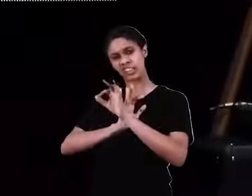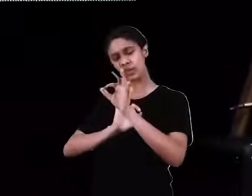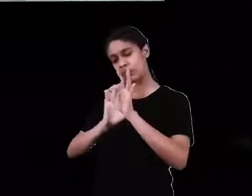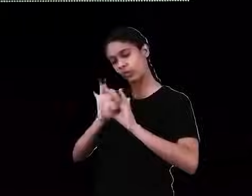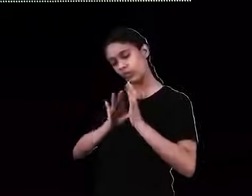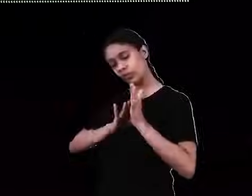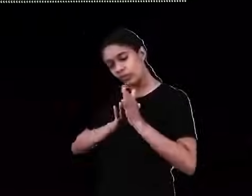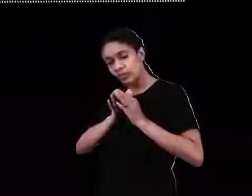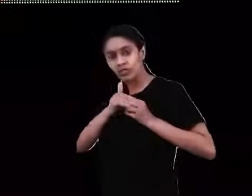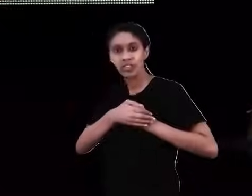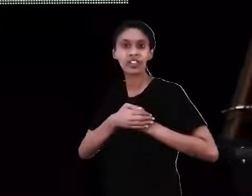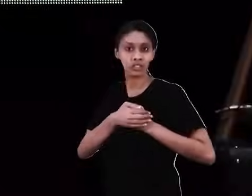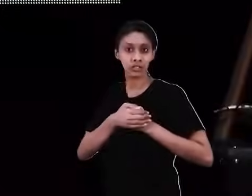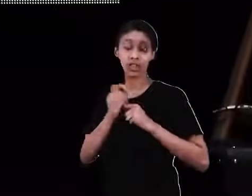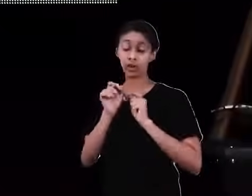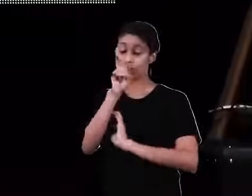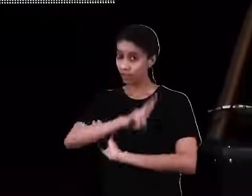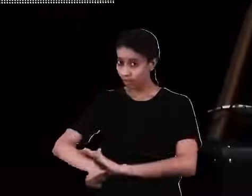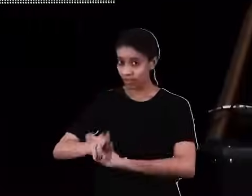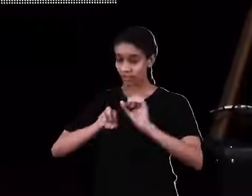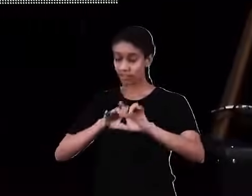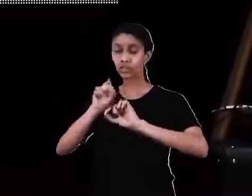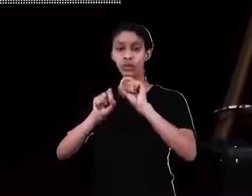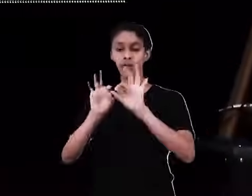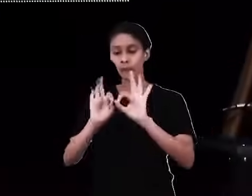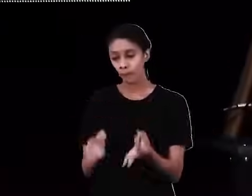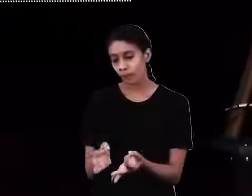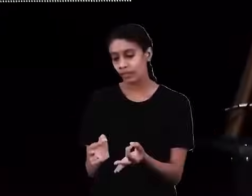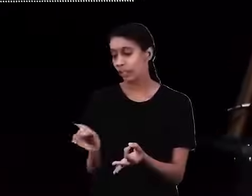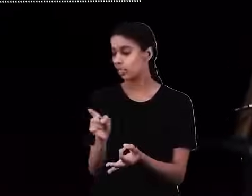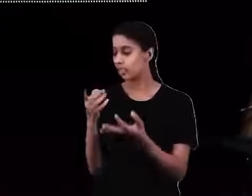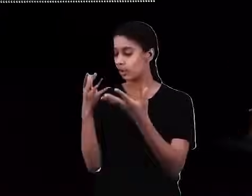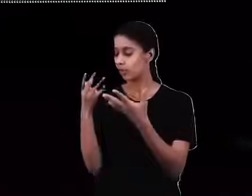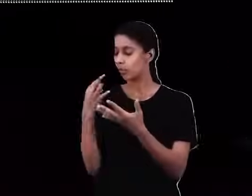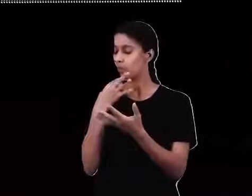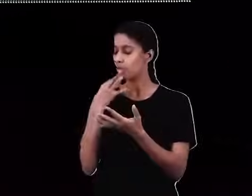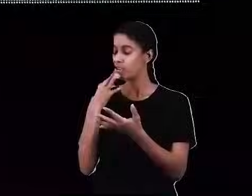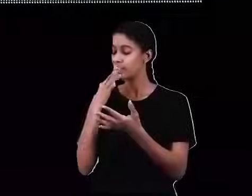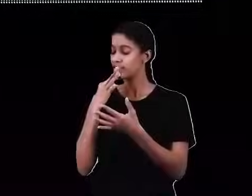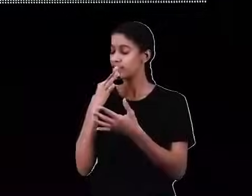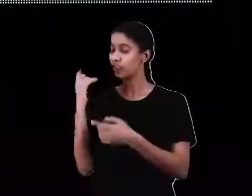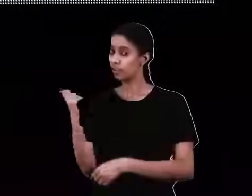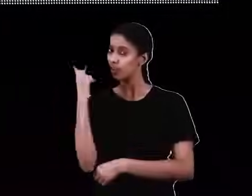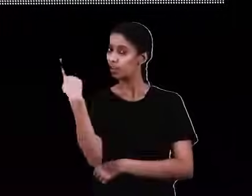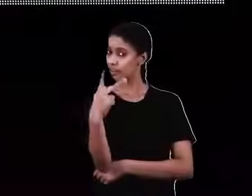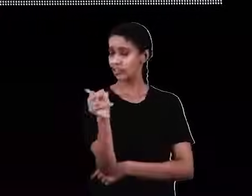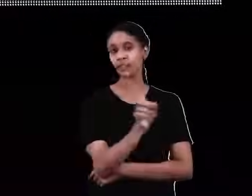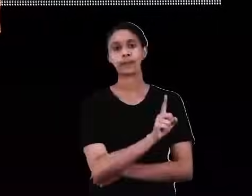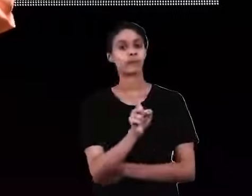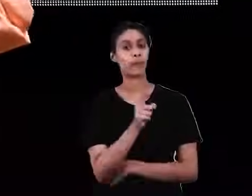ensinar sobre isso, porque o padrão religioso ensinou que humildade é não reconhecer nenhuma força sua. Ou